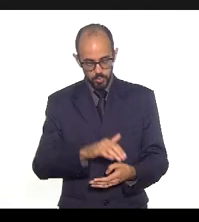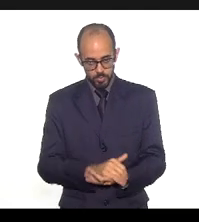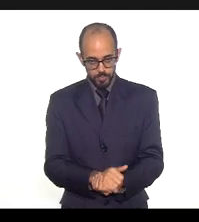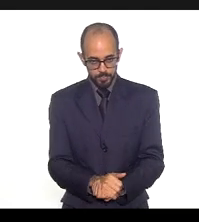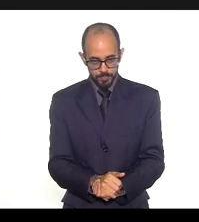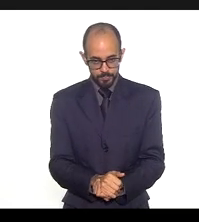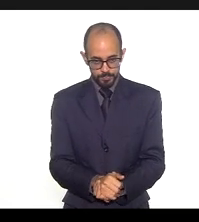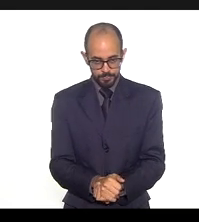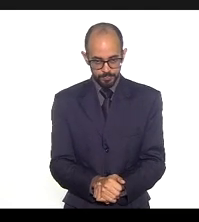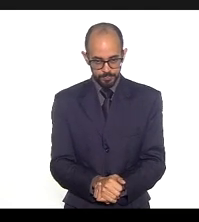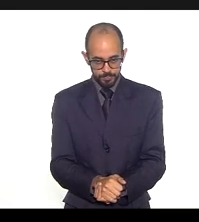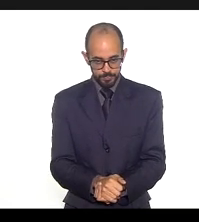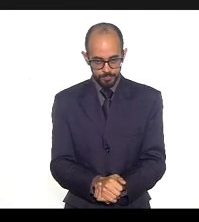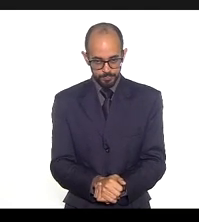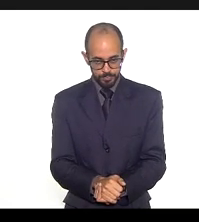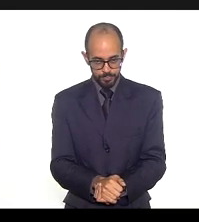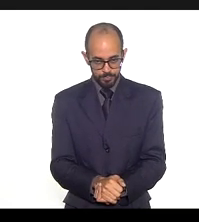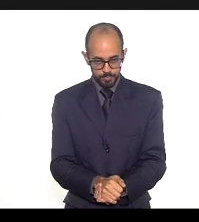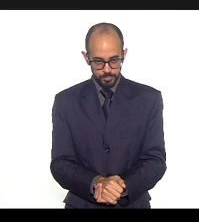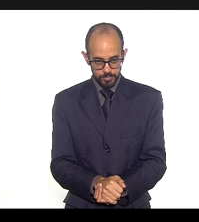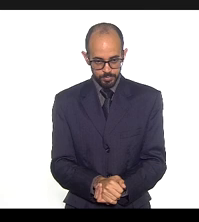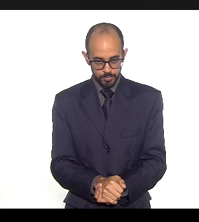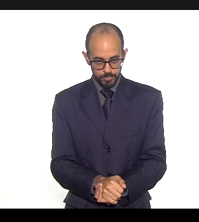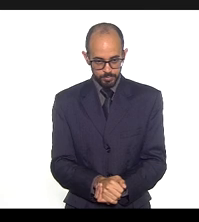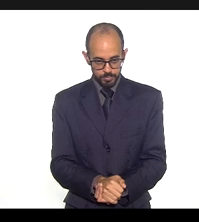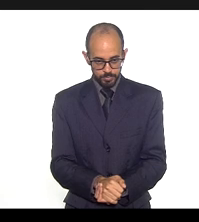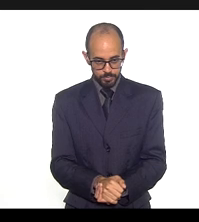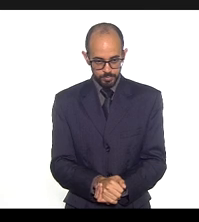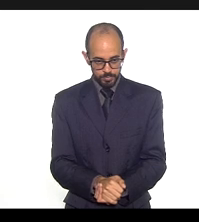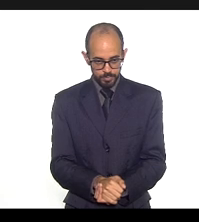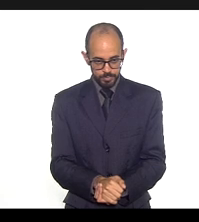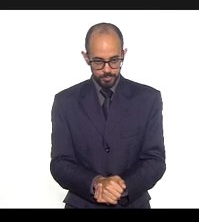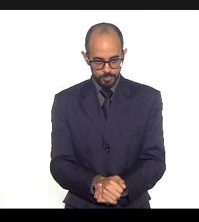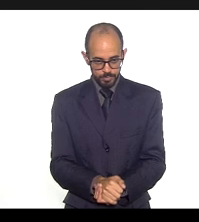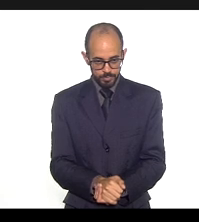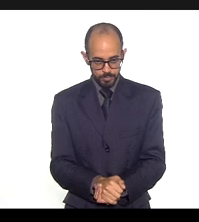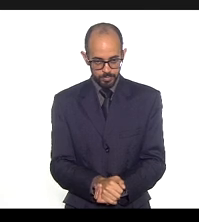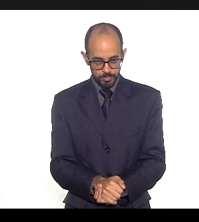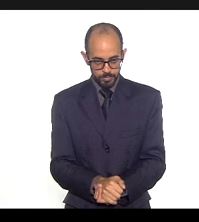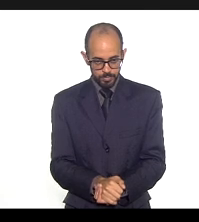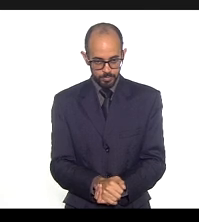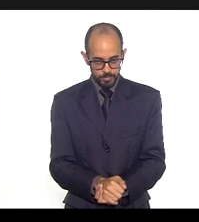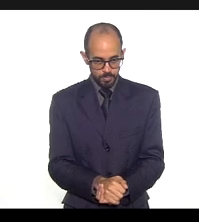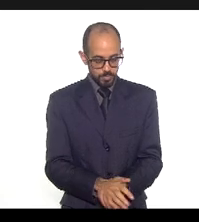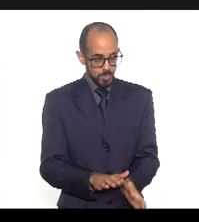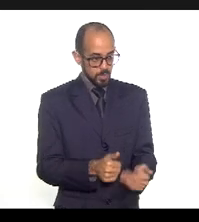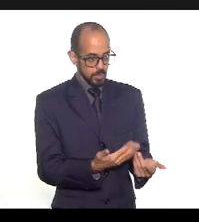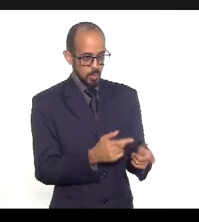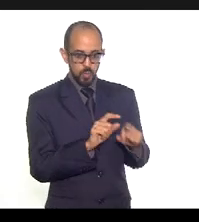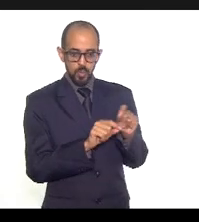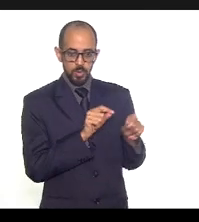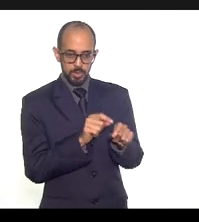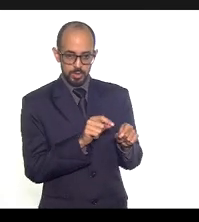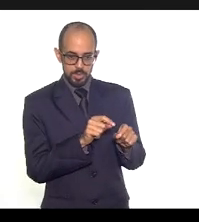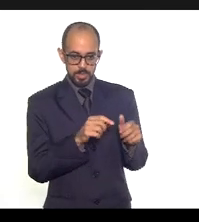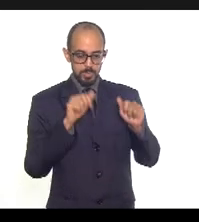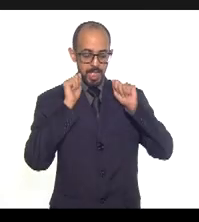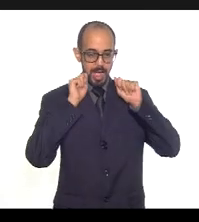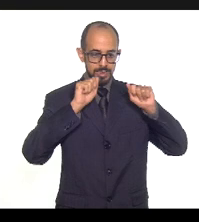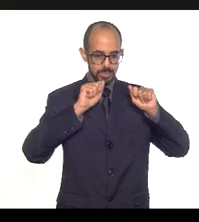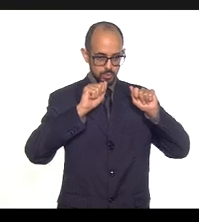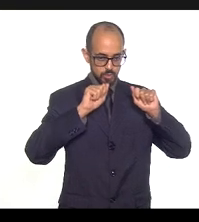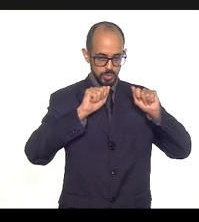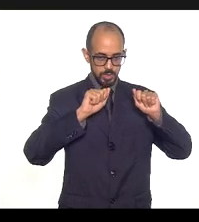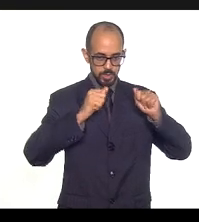Márcio, eu altero agora de eu botar o nome dos concessionários de energia. Não, é porque é o seguinte, a assessoria está me informando